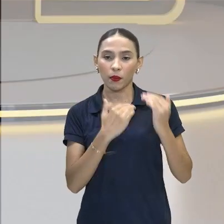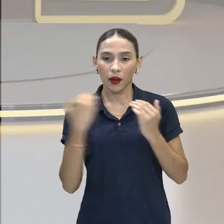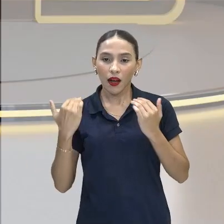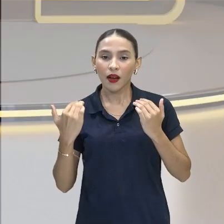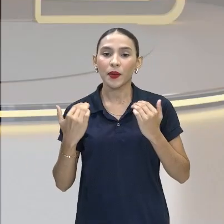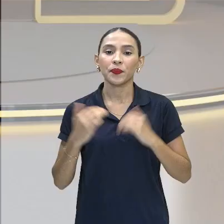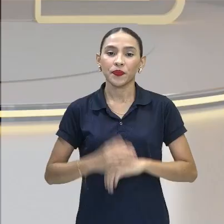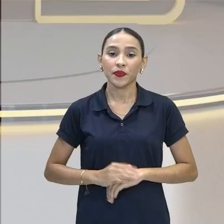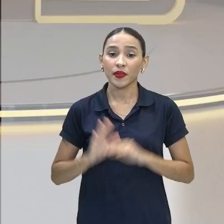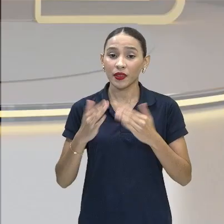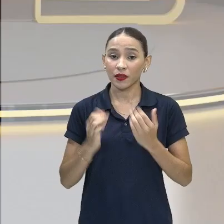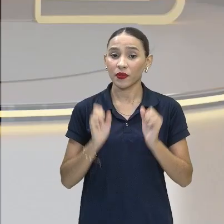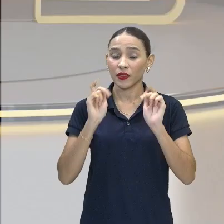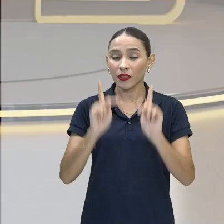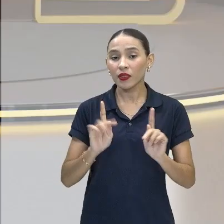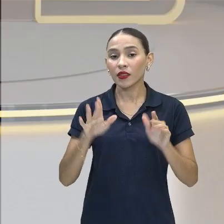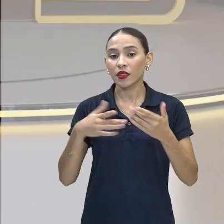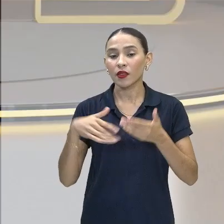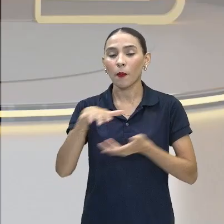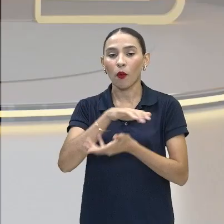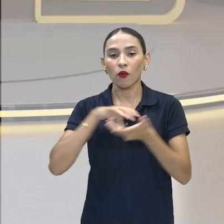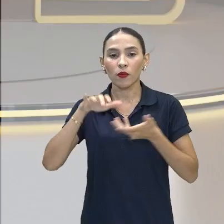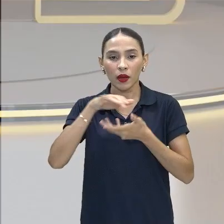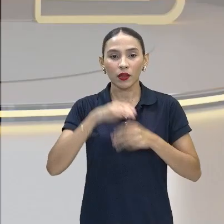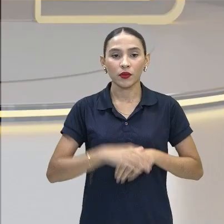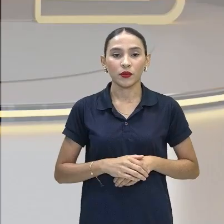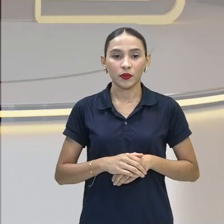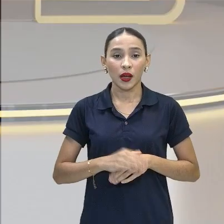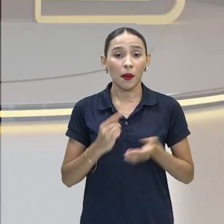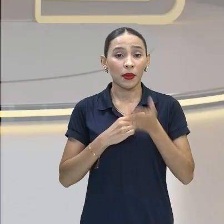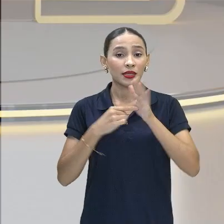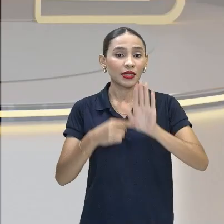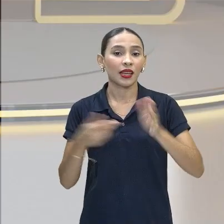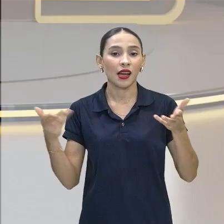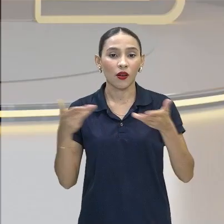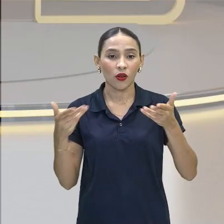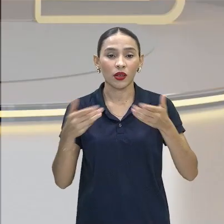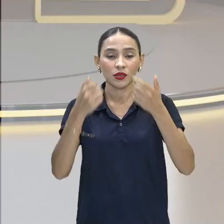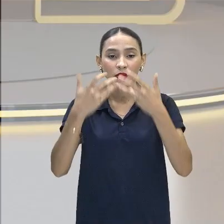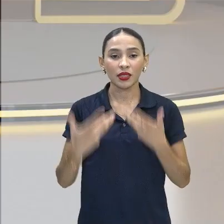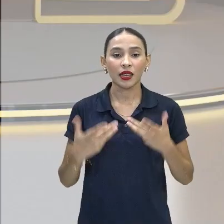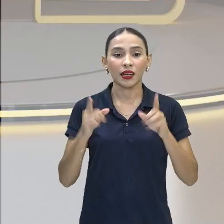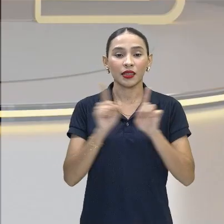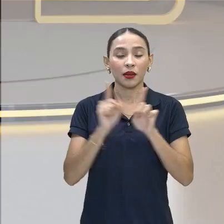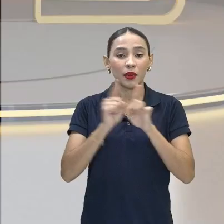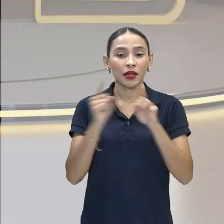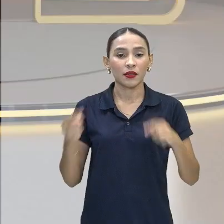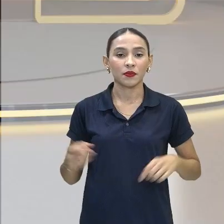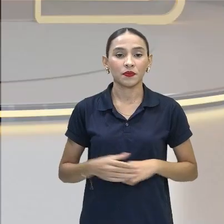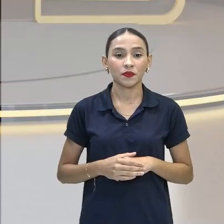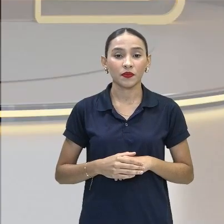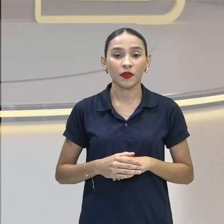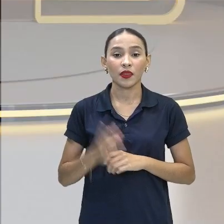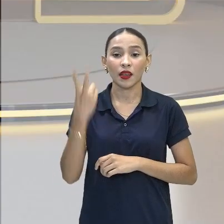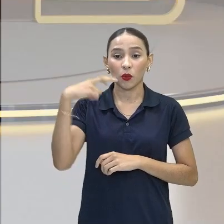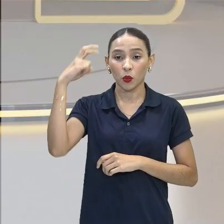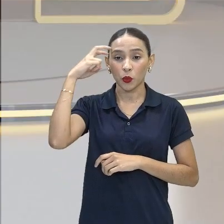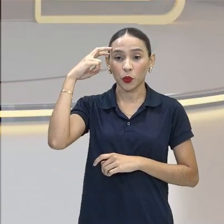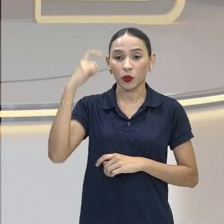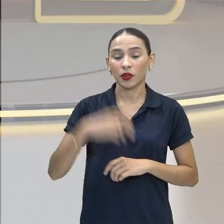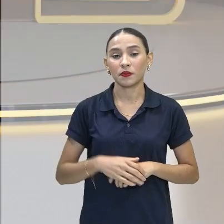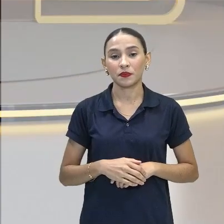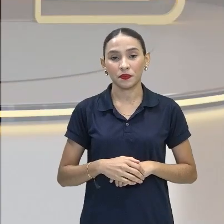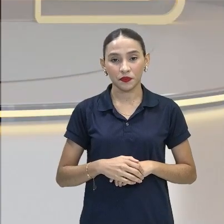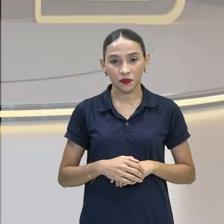Então, é isso. Então, esse movimento que nós vamos apresentar para vocês vai falar sobre isso, mas sobre a cultura